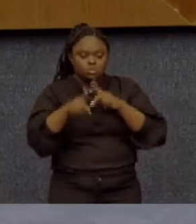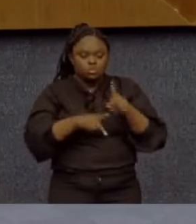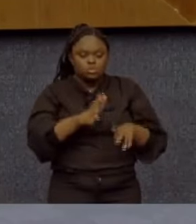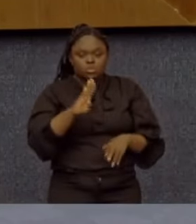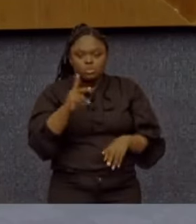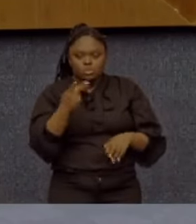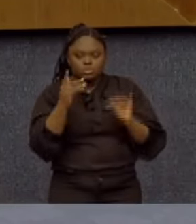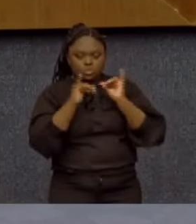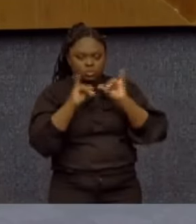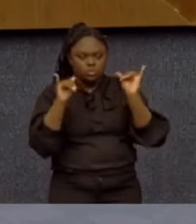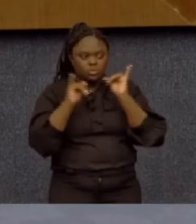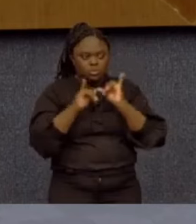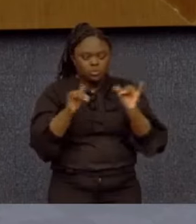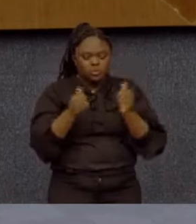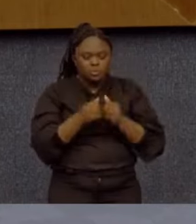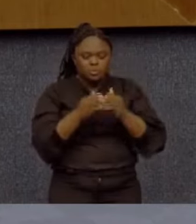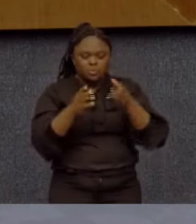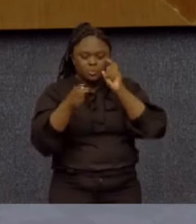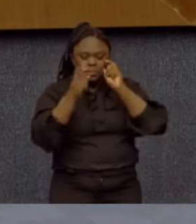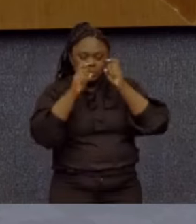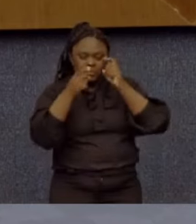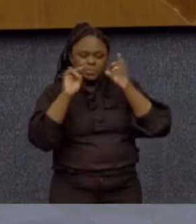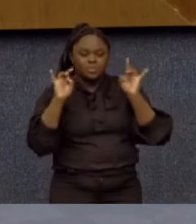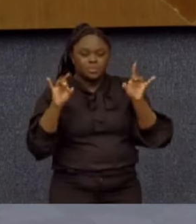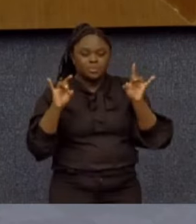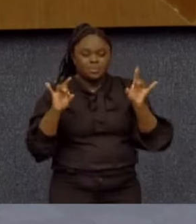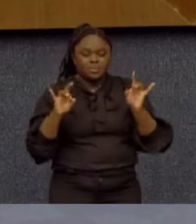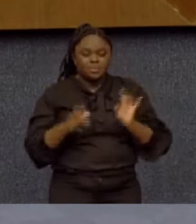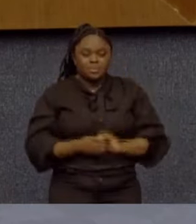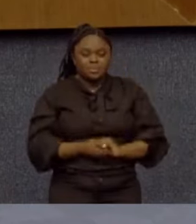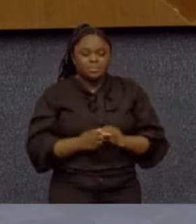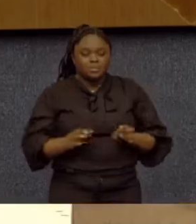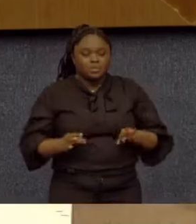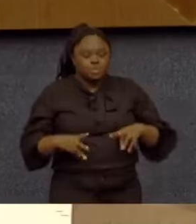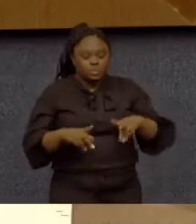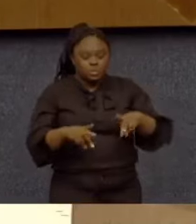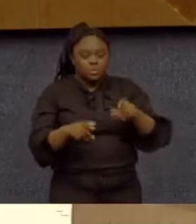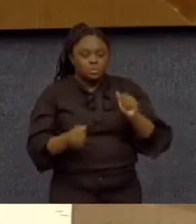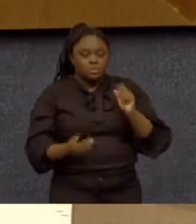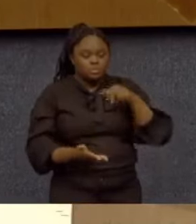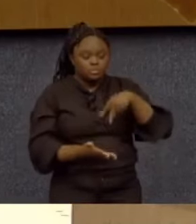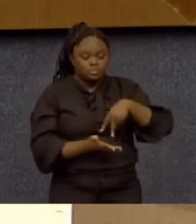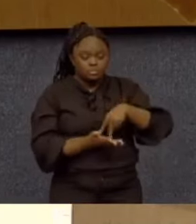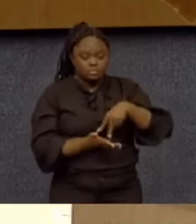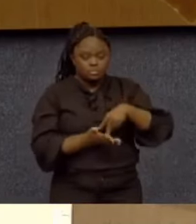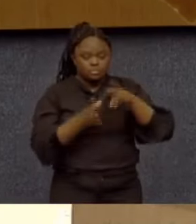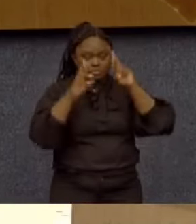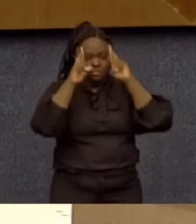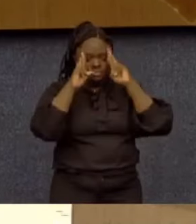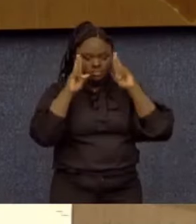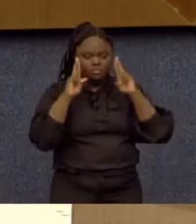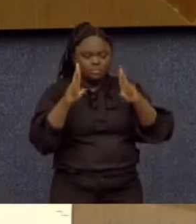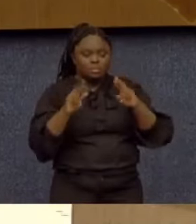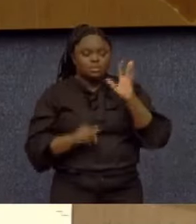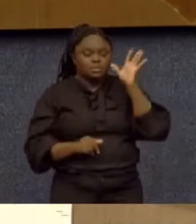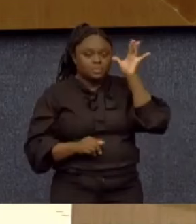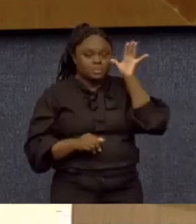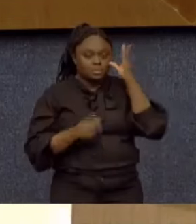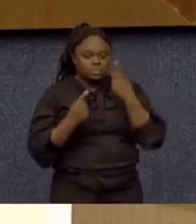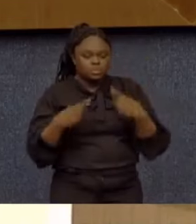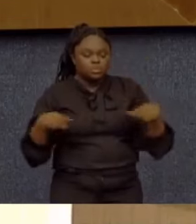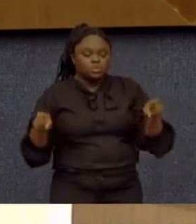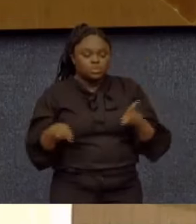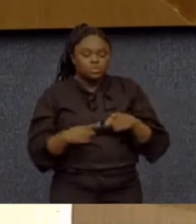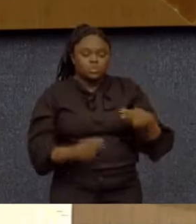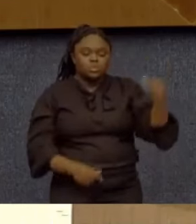do povo de Belo Horizonte, declaro aberta essa reunião solene. Solicitamos a todos que se coloquem em posição de respeito